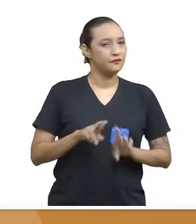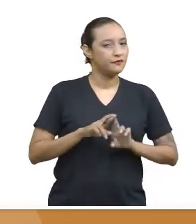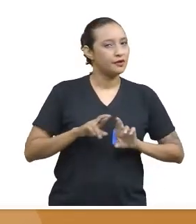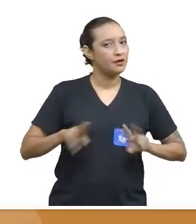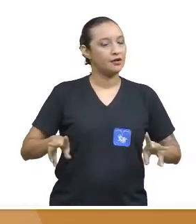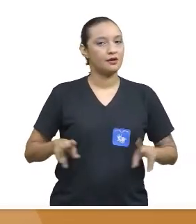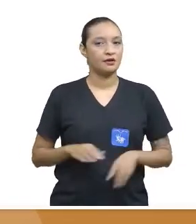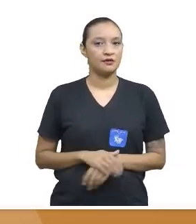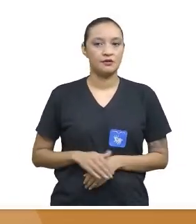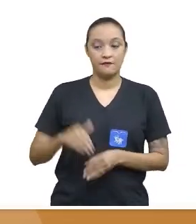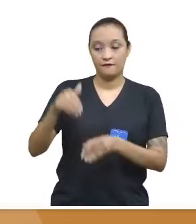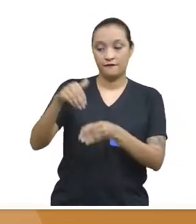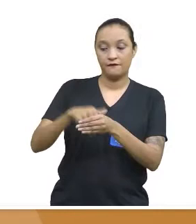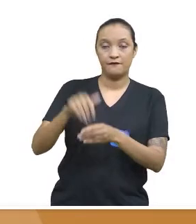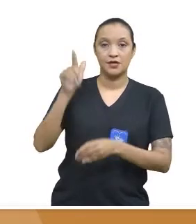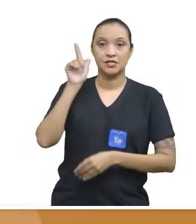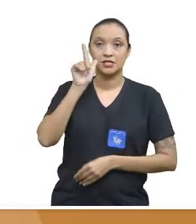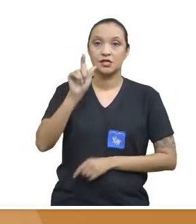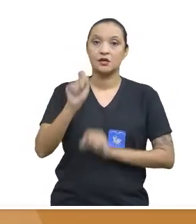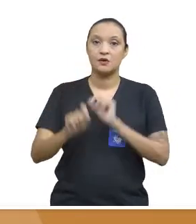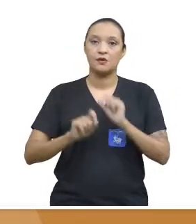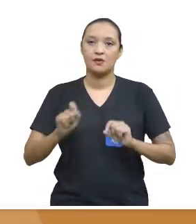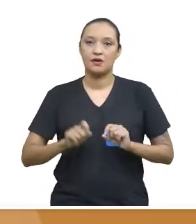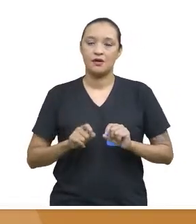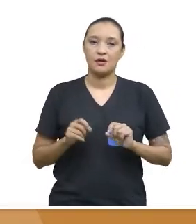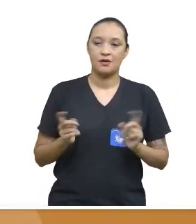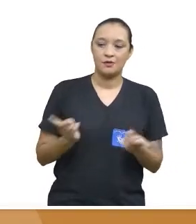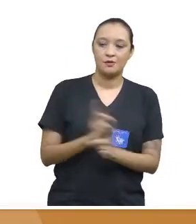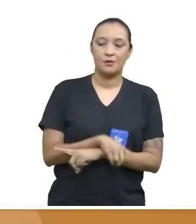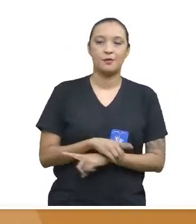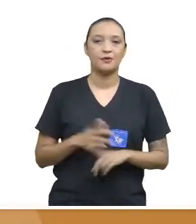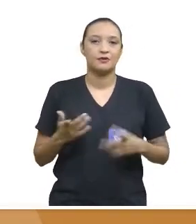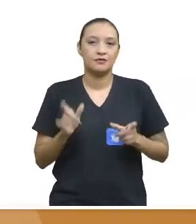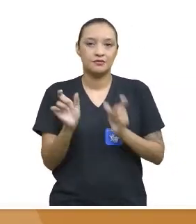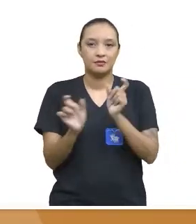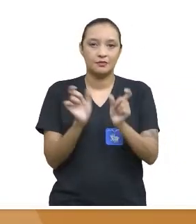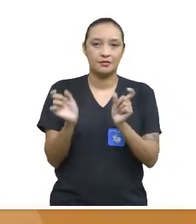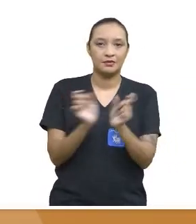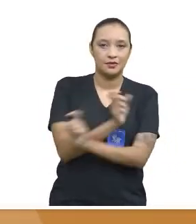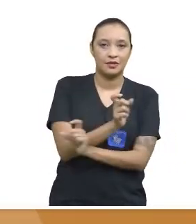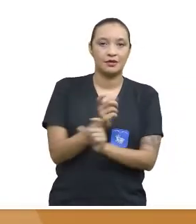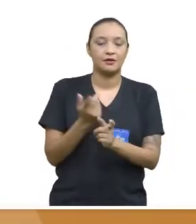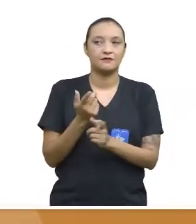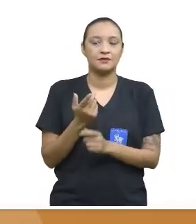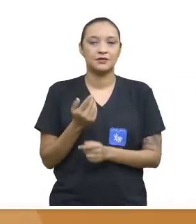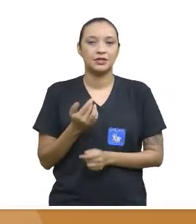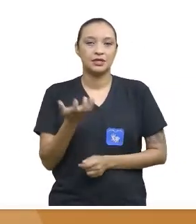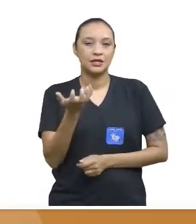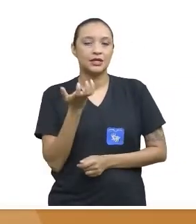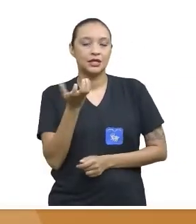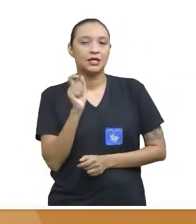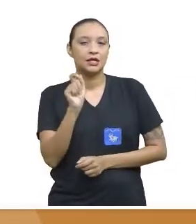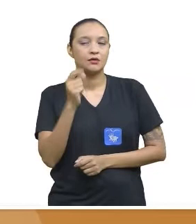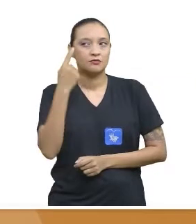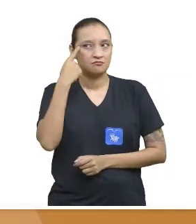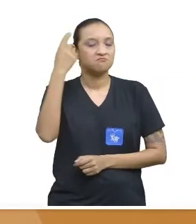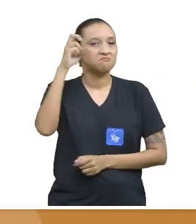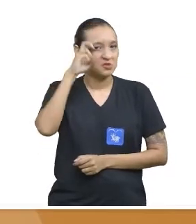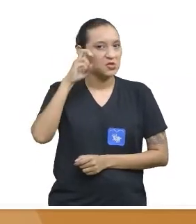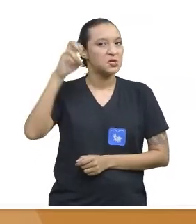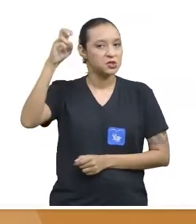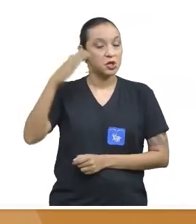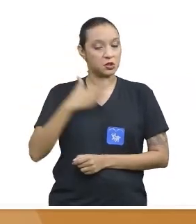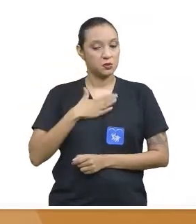ganha a eleição baseado em trocadilhos, querendo se parecer com o povo. Eu considero ele um cara muito inteligente,